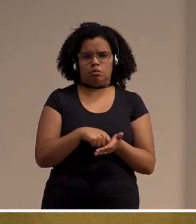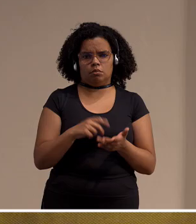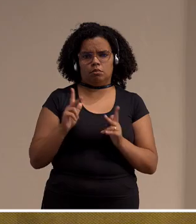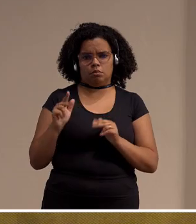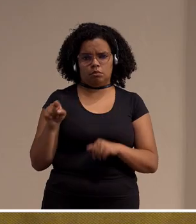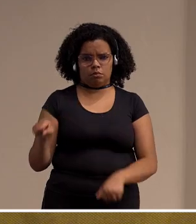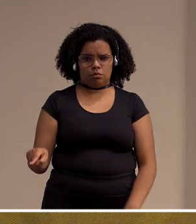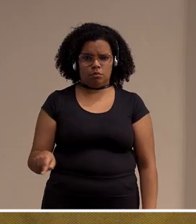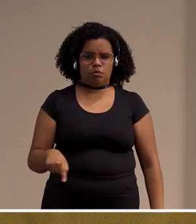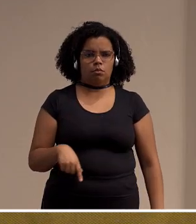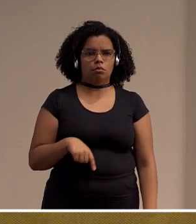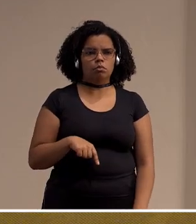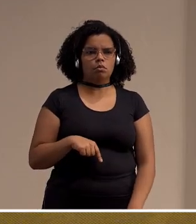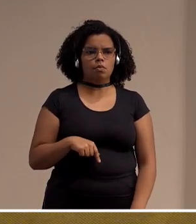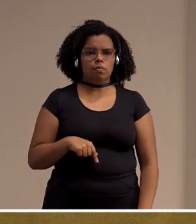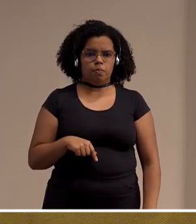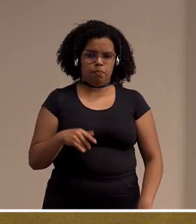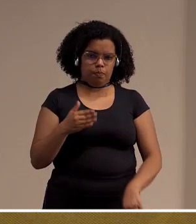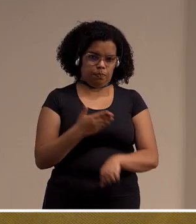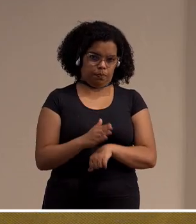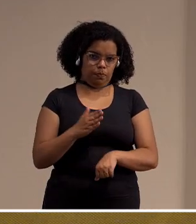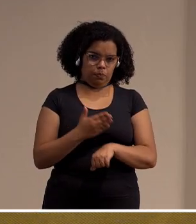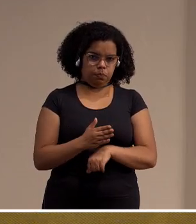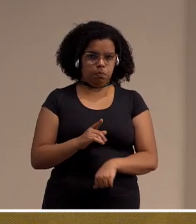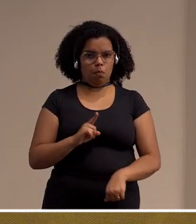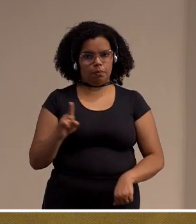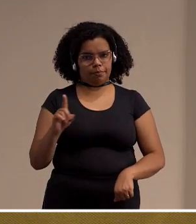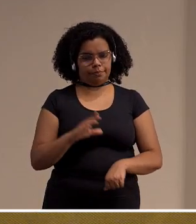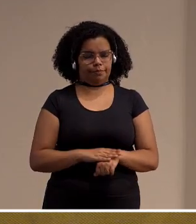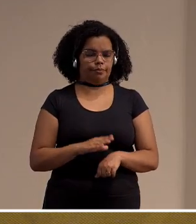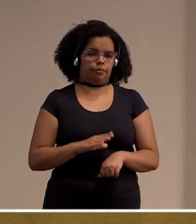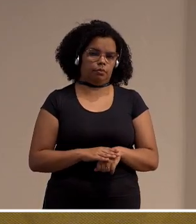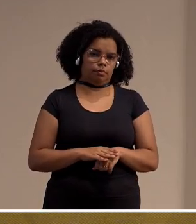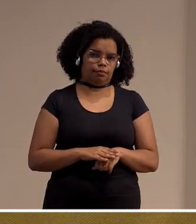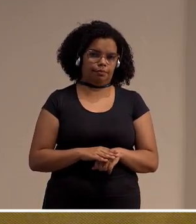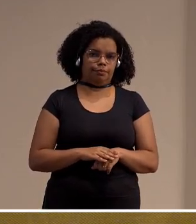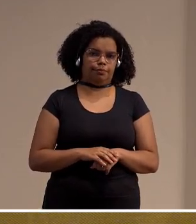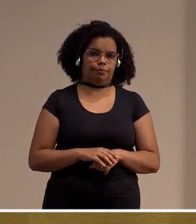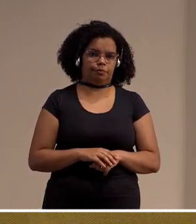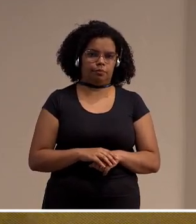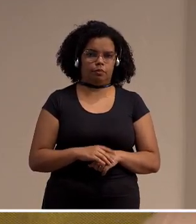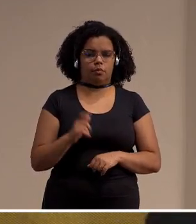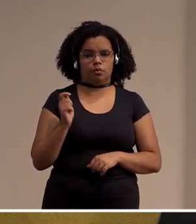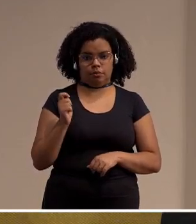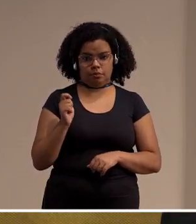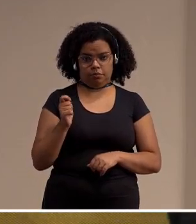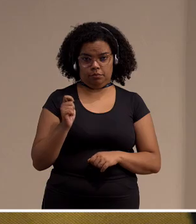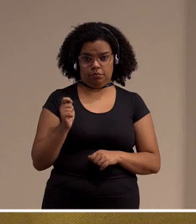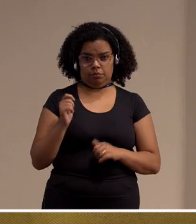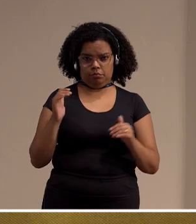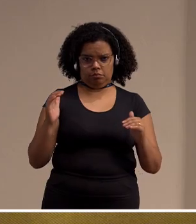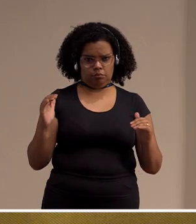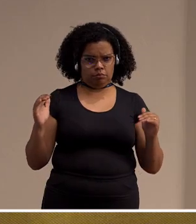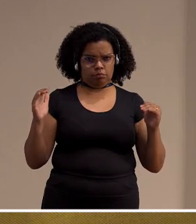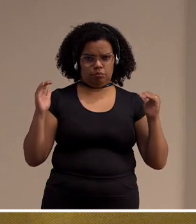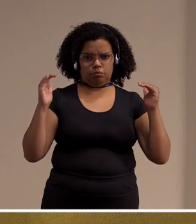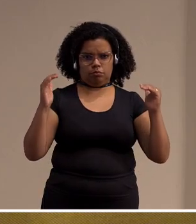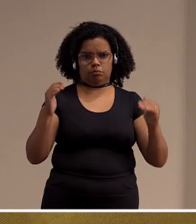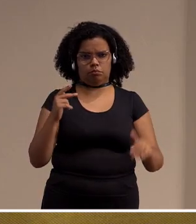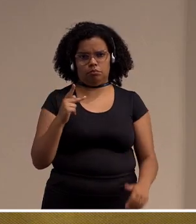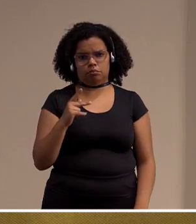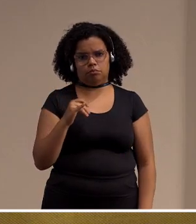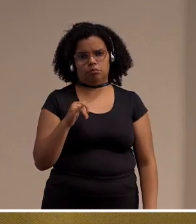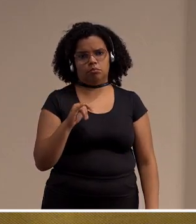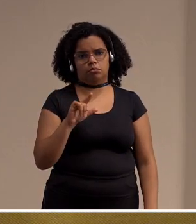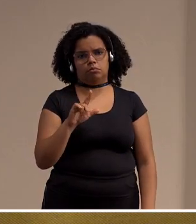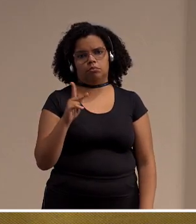ensayística. Por exemplo, tanto Saer, Piglia, Aira, todos, además de escrever